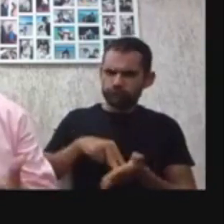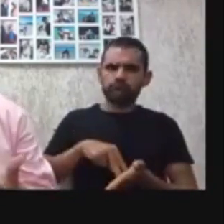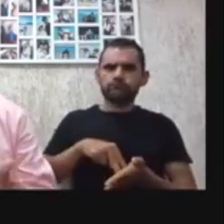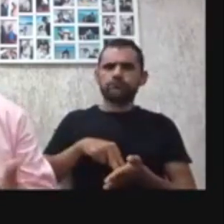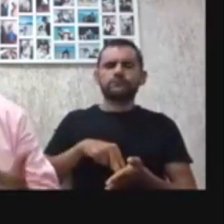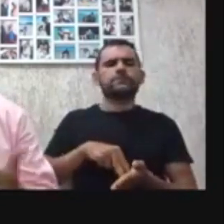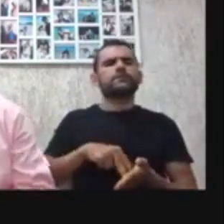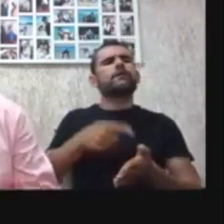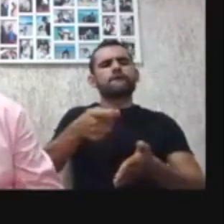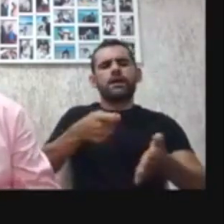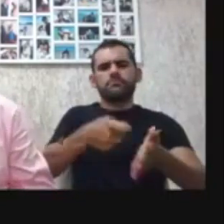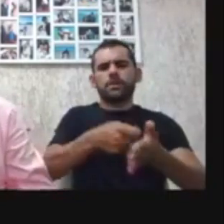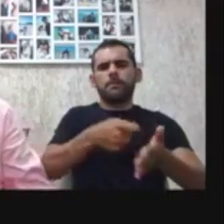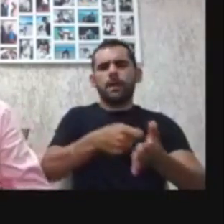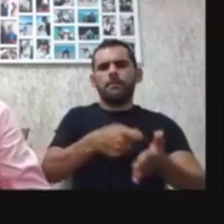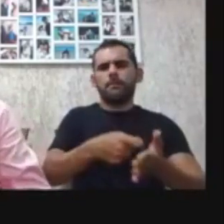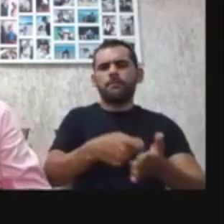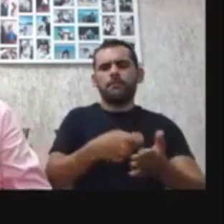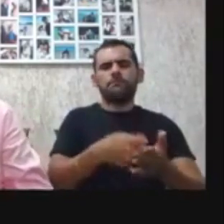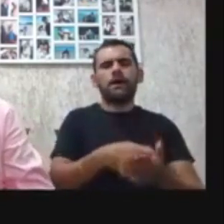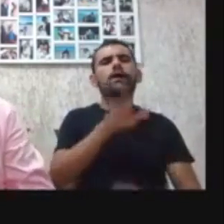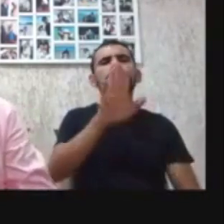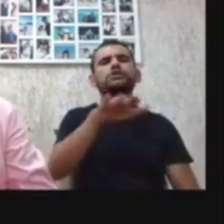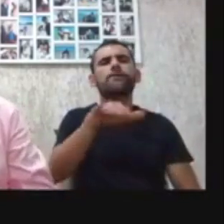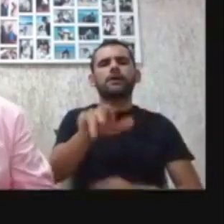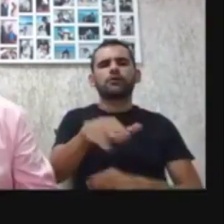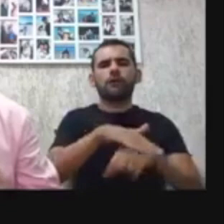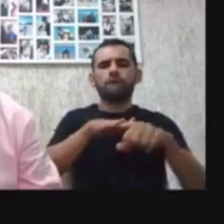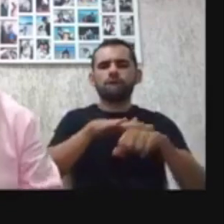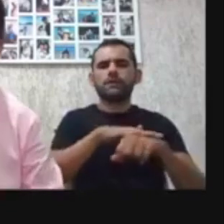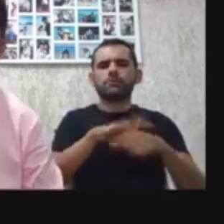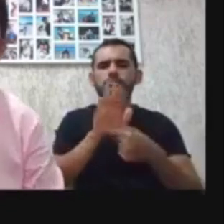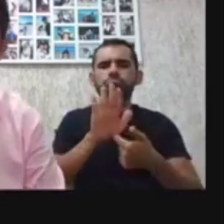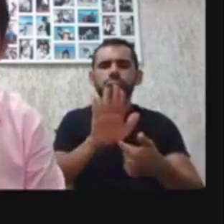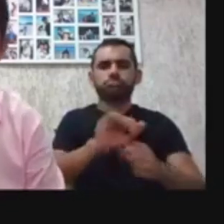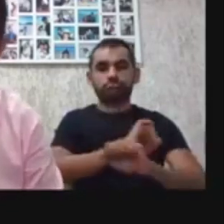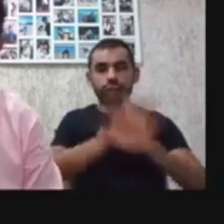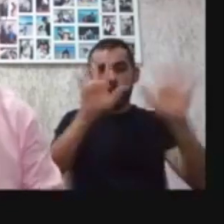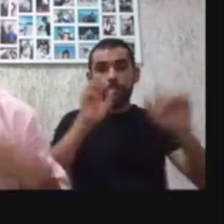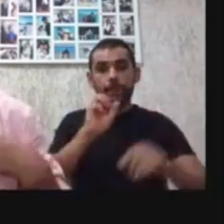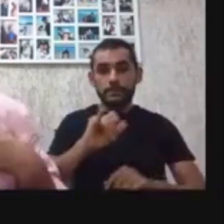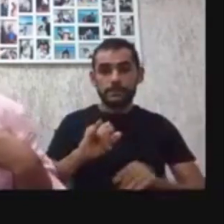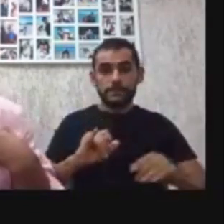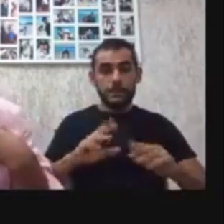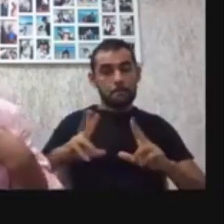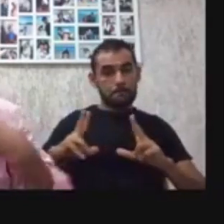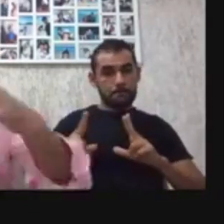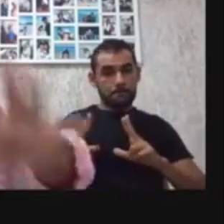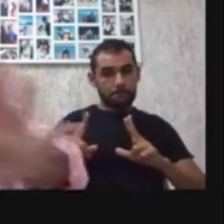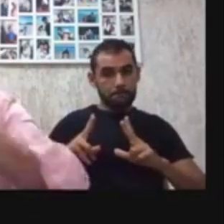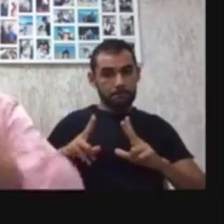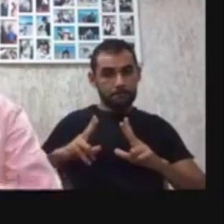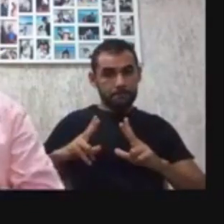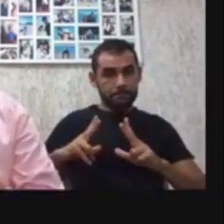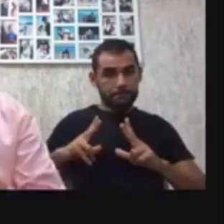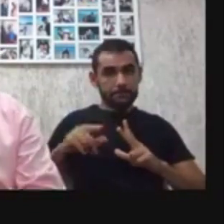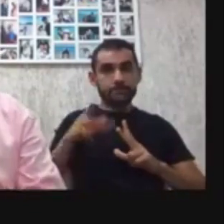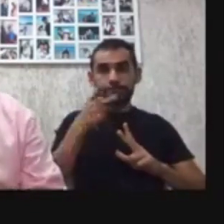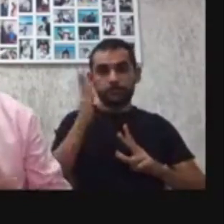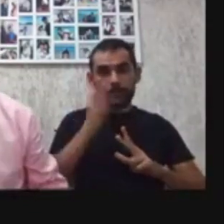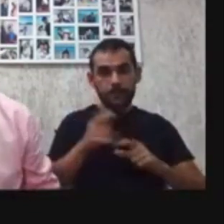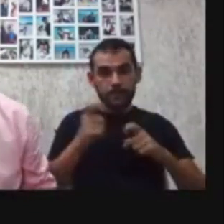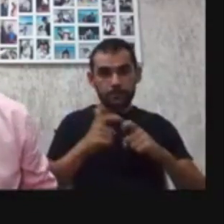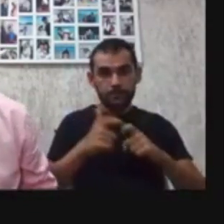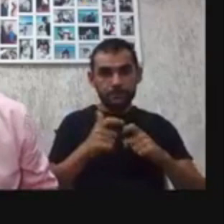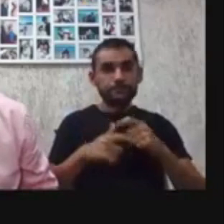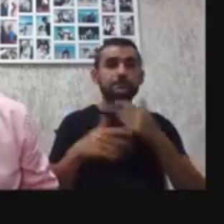entendeu? Que realmente esteja disposto a cobrar. Né? Se a casa é privada, entendo eu, como você falou dos